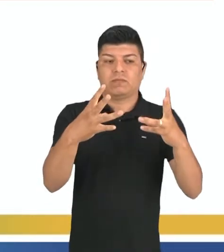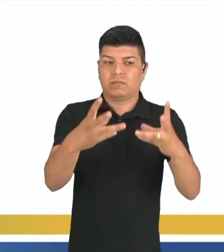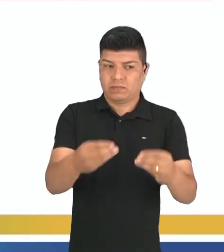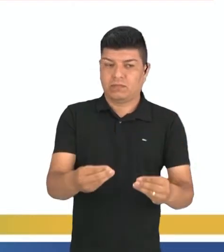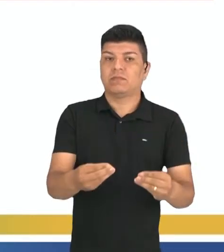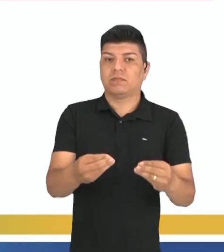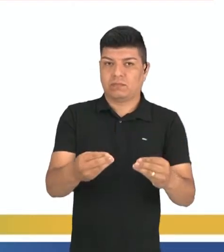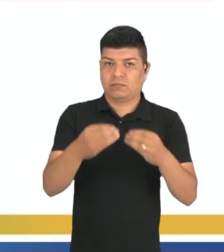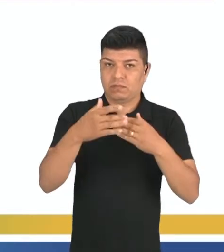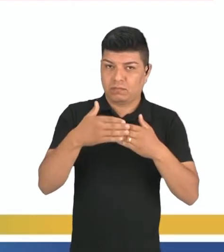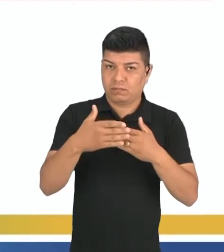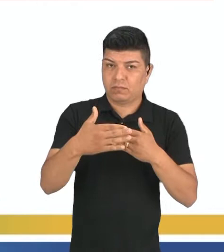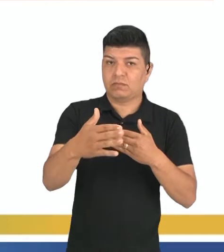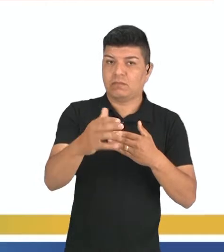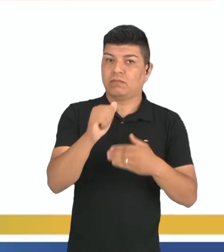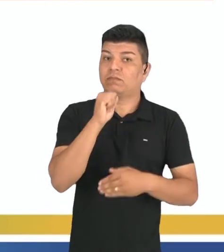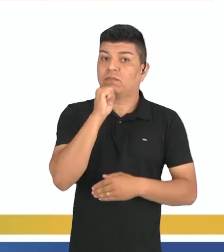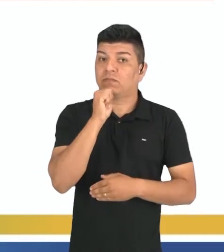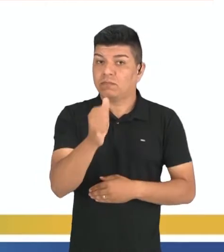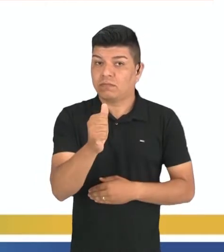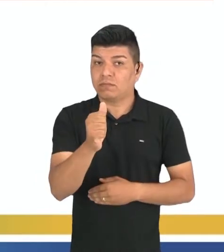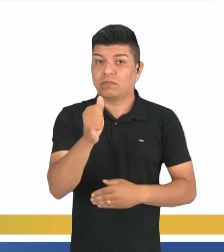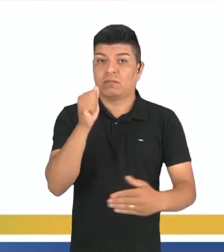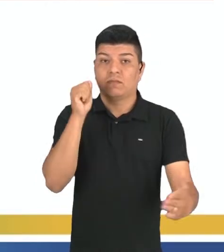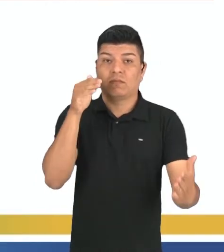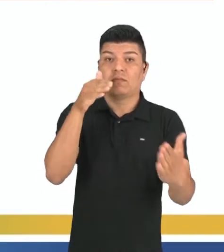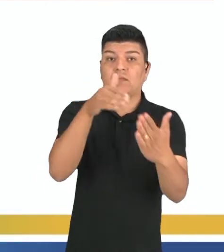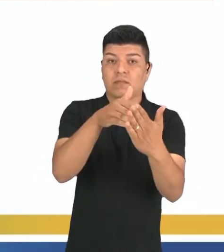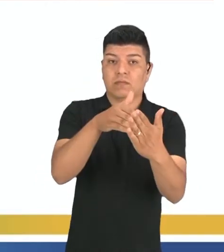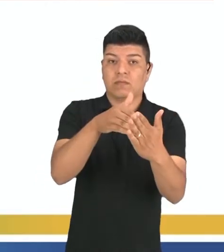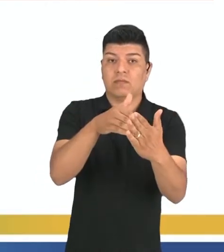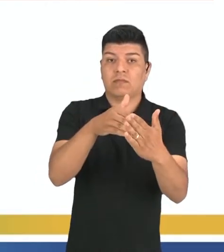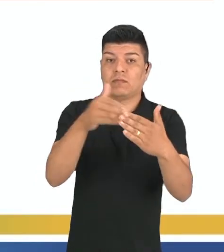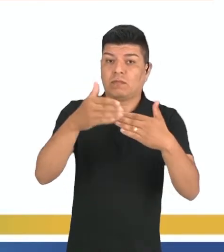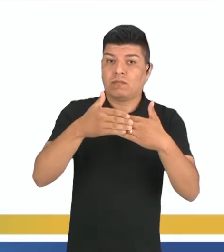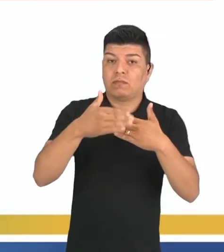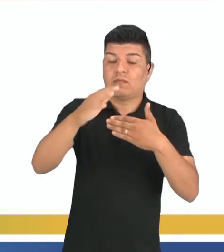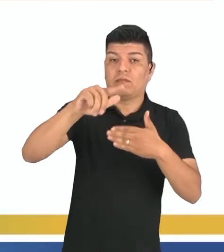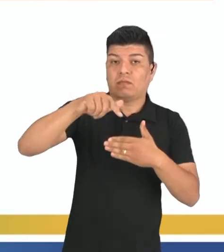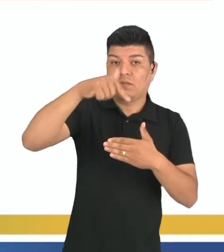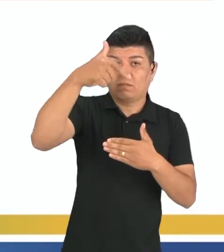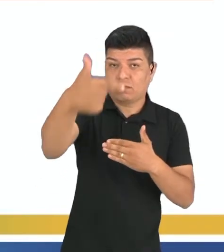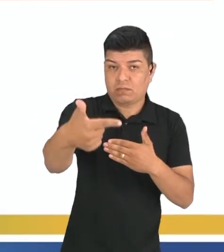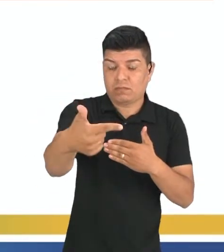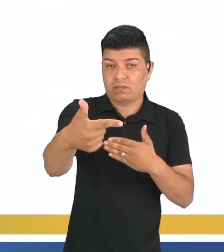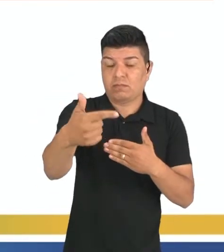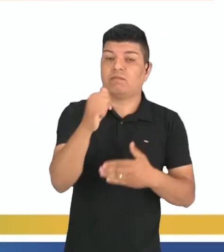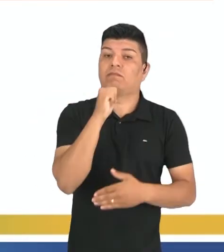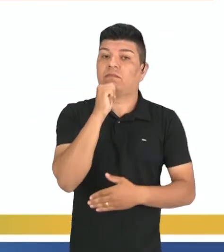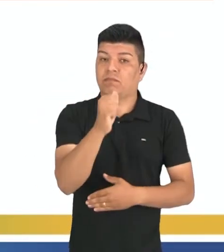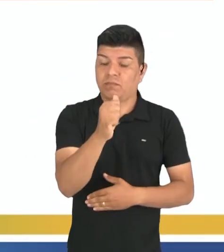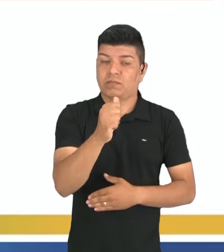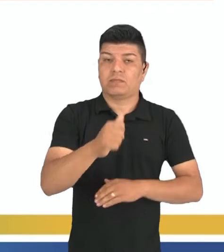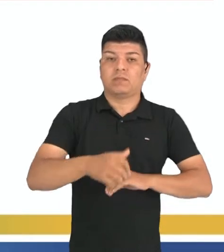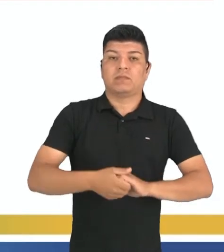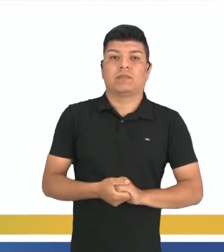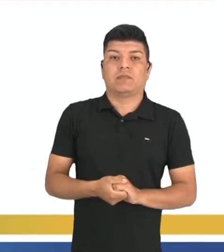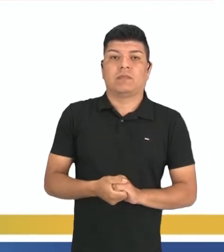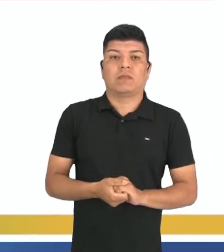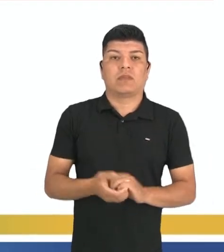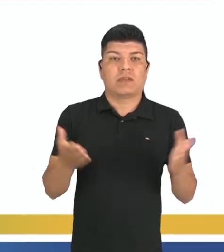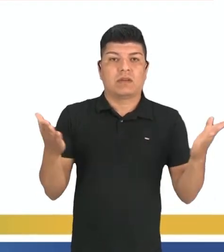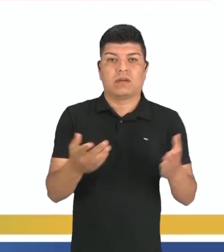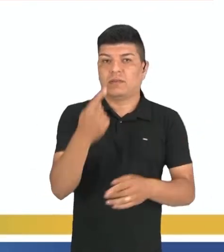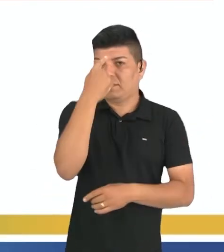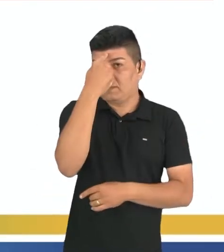uma menstruação e vai até o início da outra menstruação. Eu quero que vocês observem essa